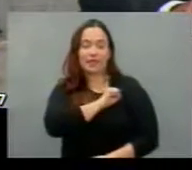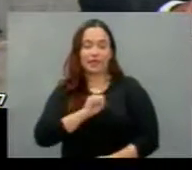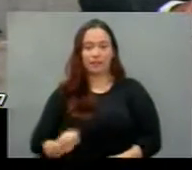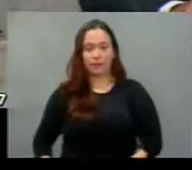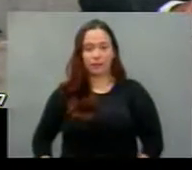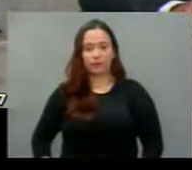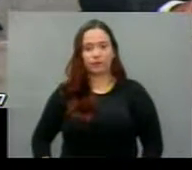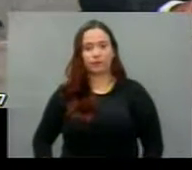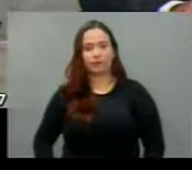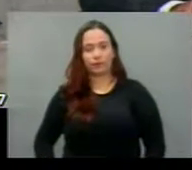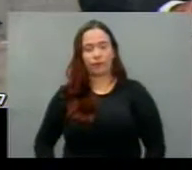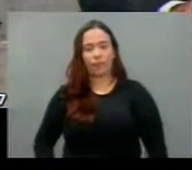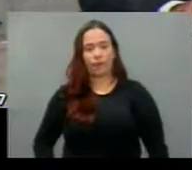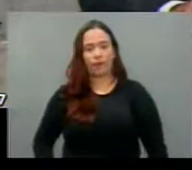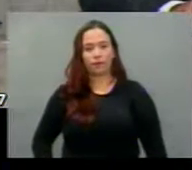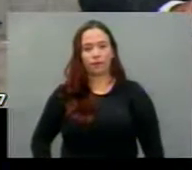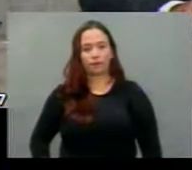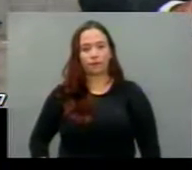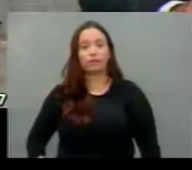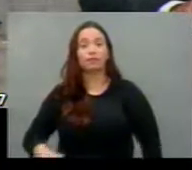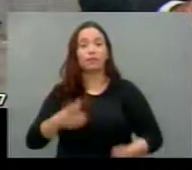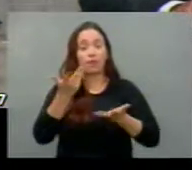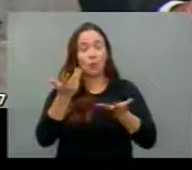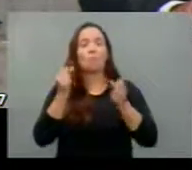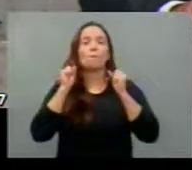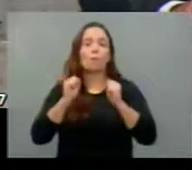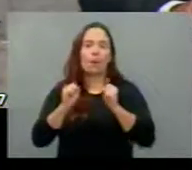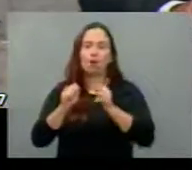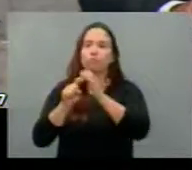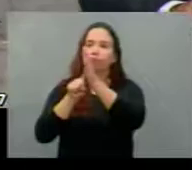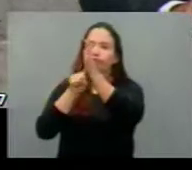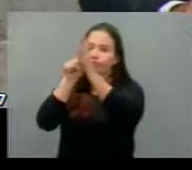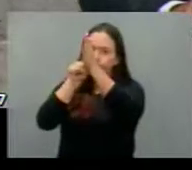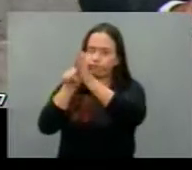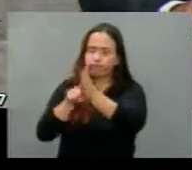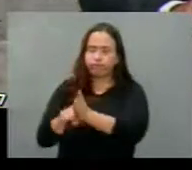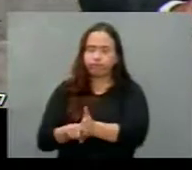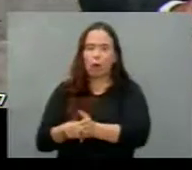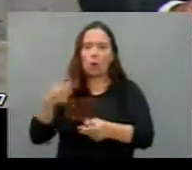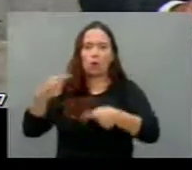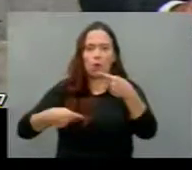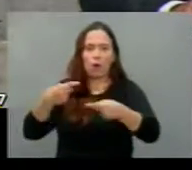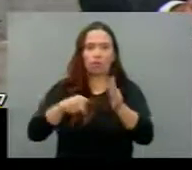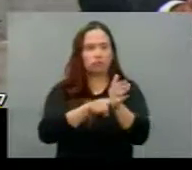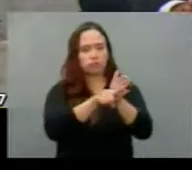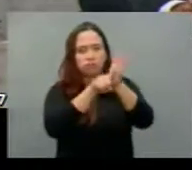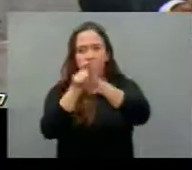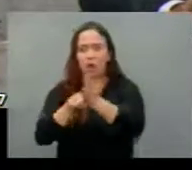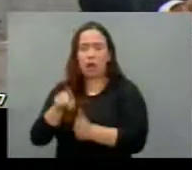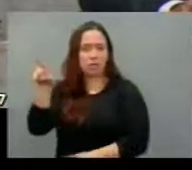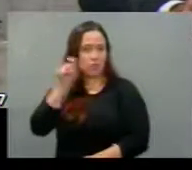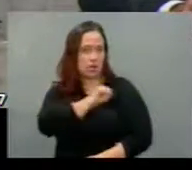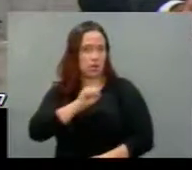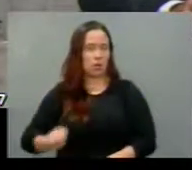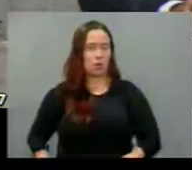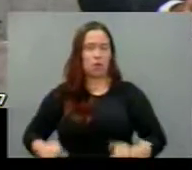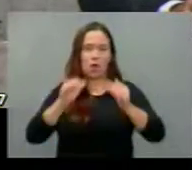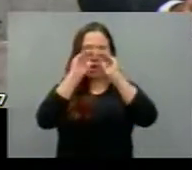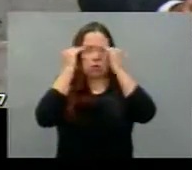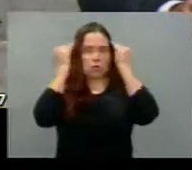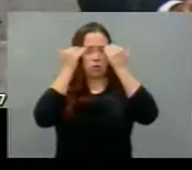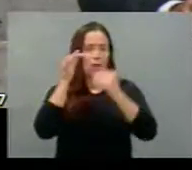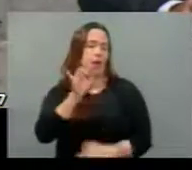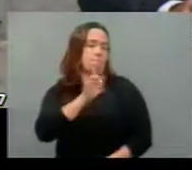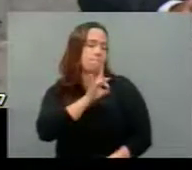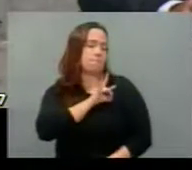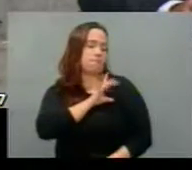você quiser ser investigado, e nós não temos medo da investigação, o senador Eunício Oliveira não tem medo da investigação,